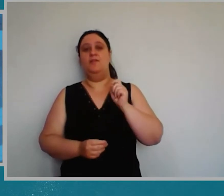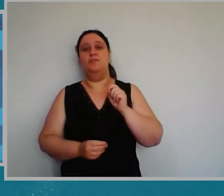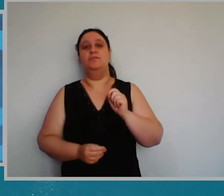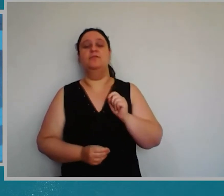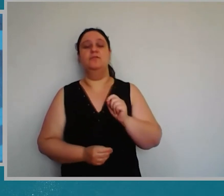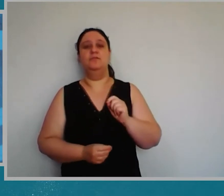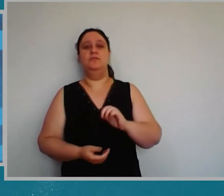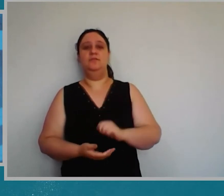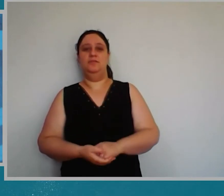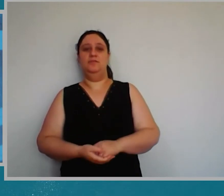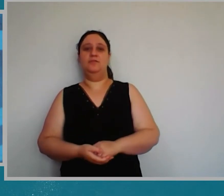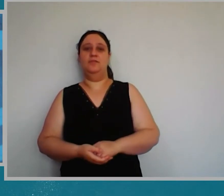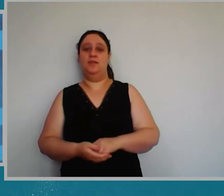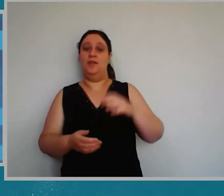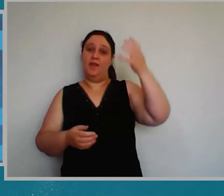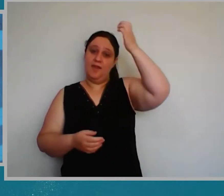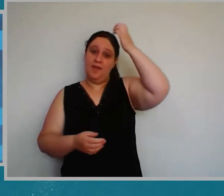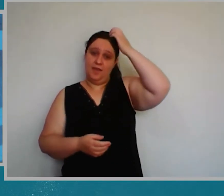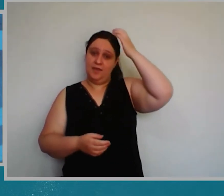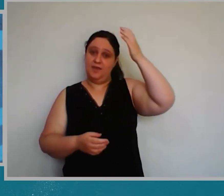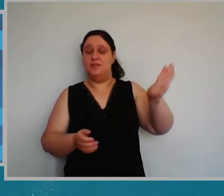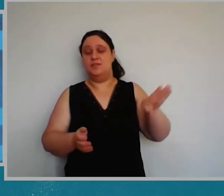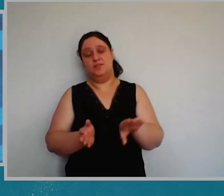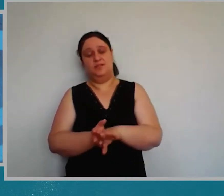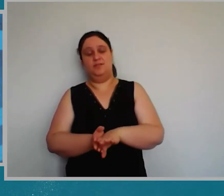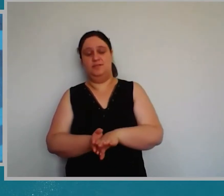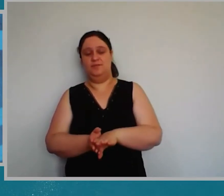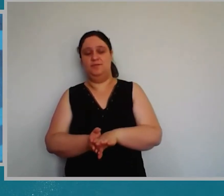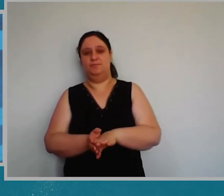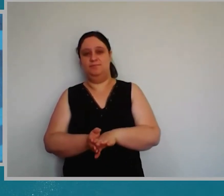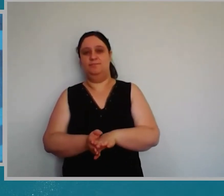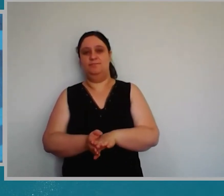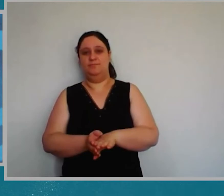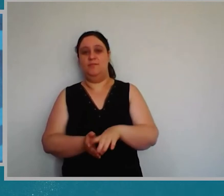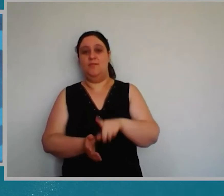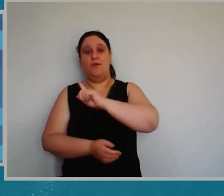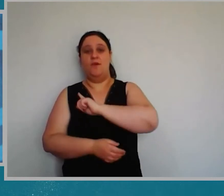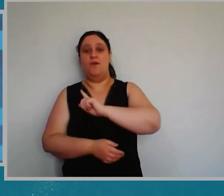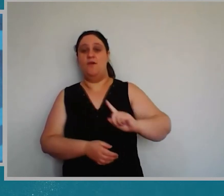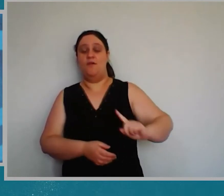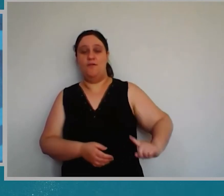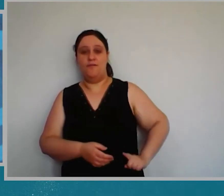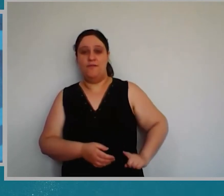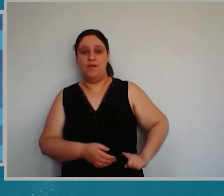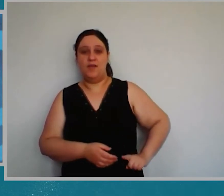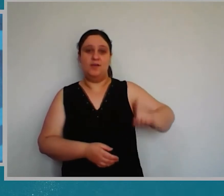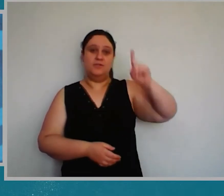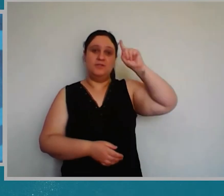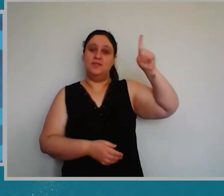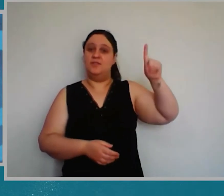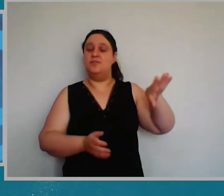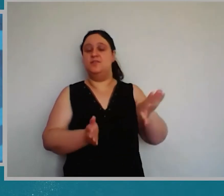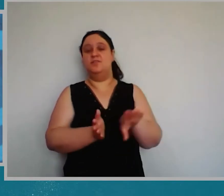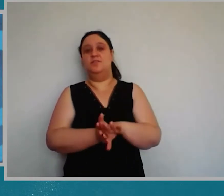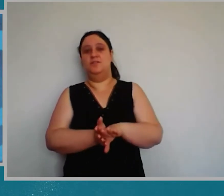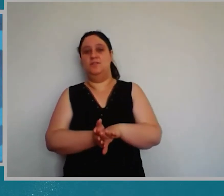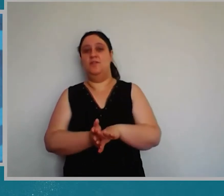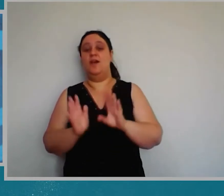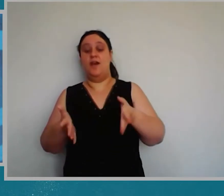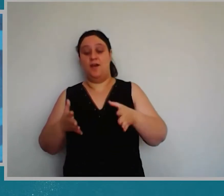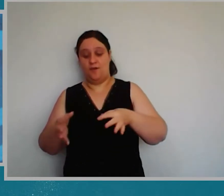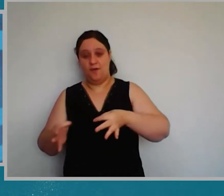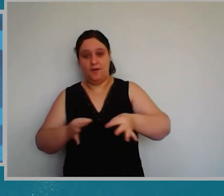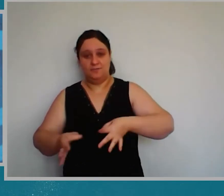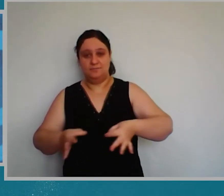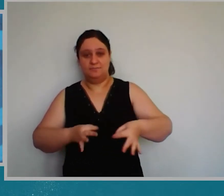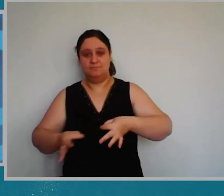o rei já chegou. O governo de Deus já chegou. Ele vai pôr todas as coisas em ordem.